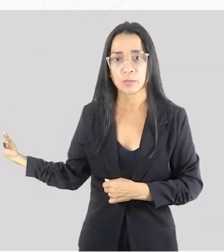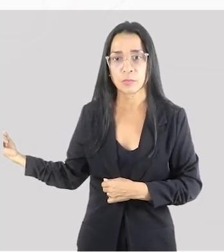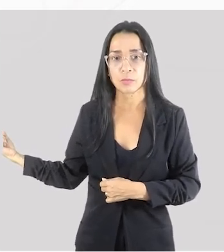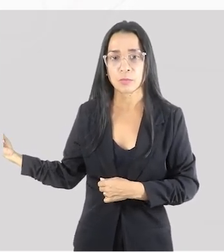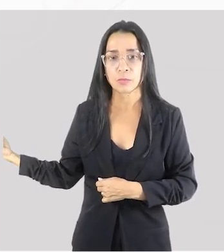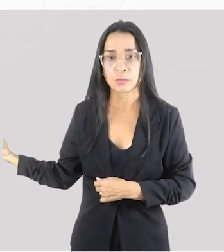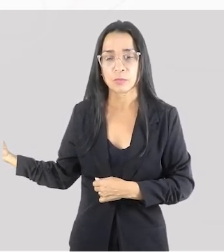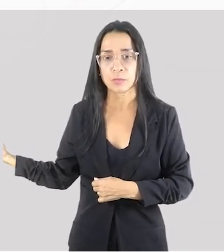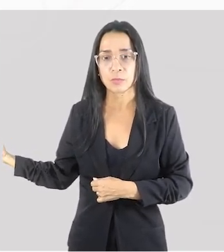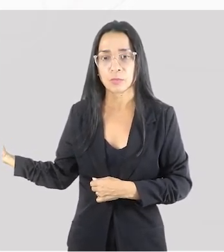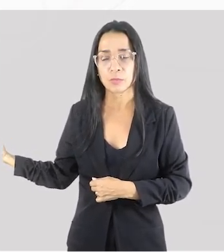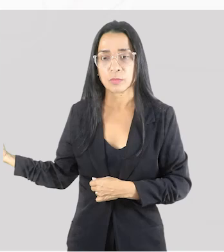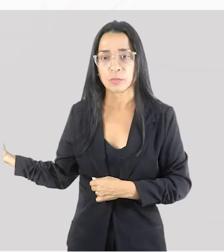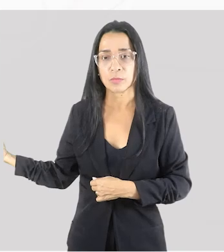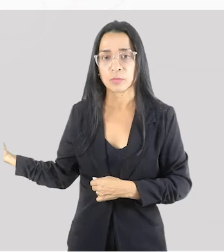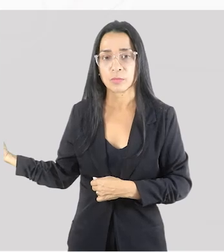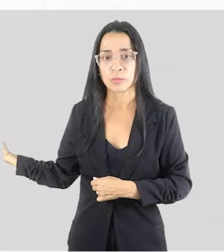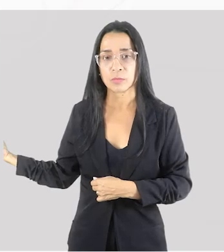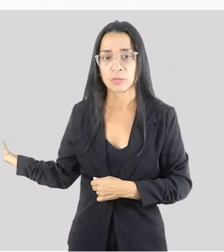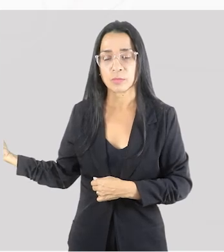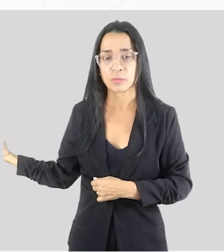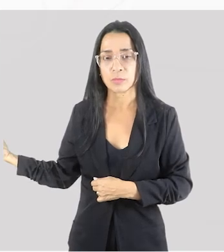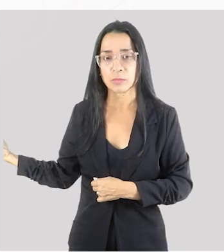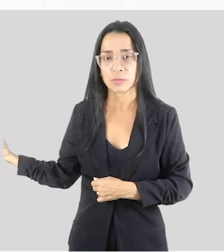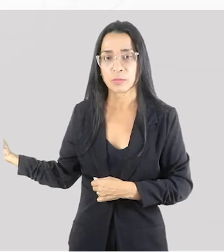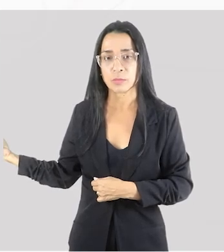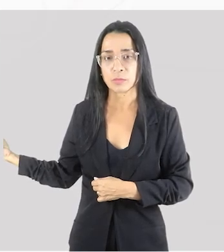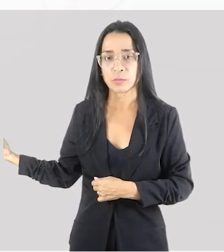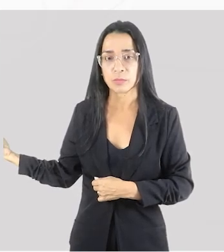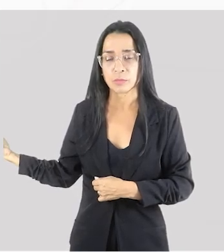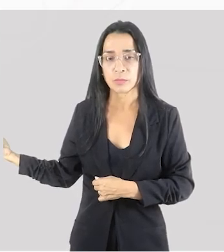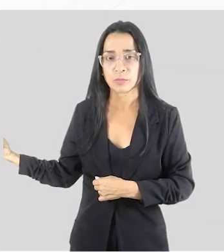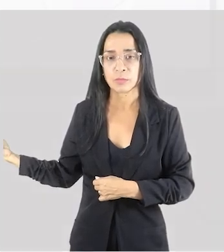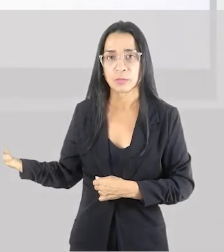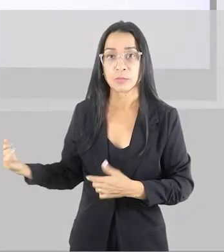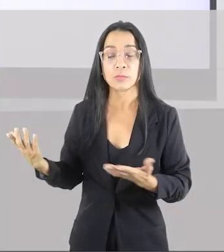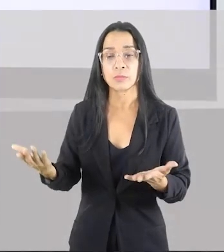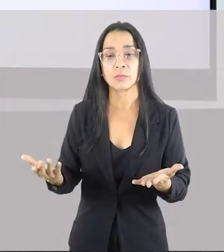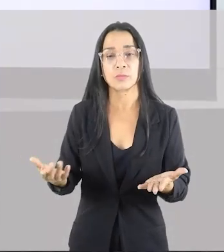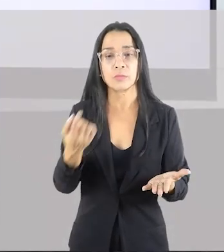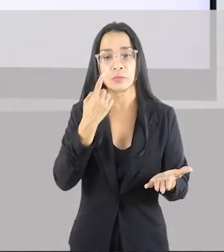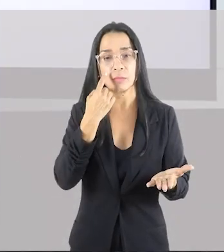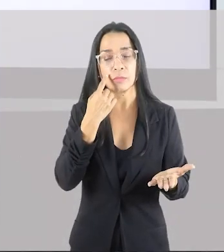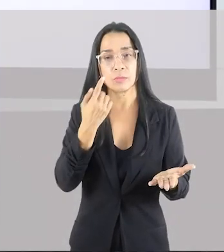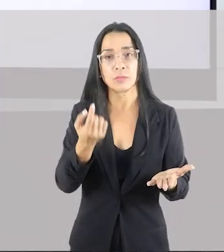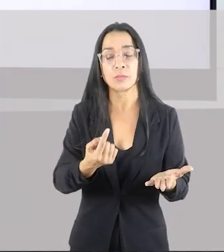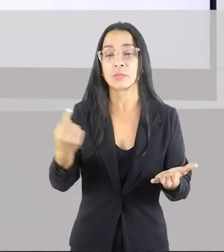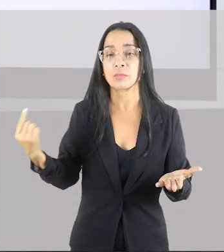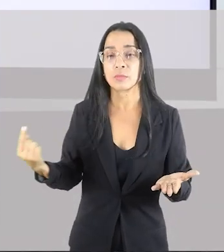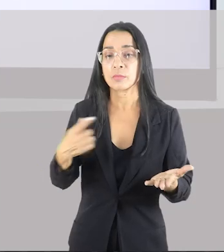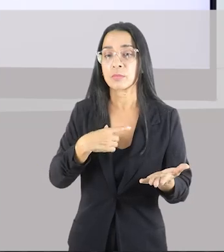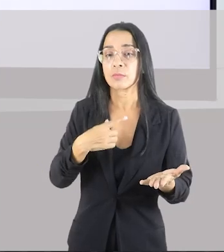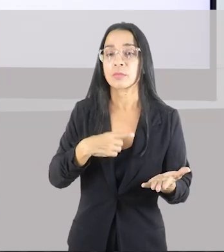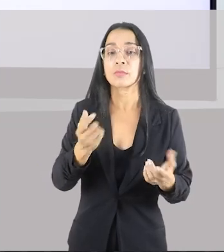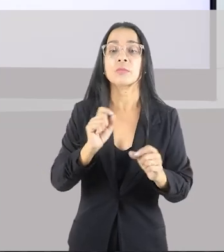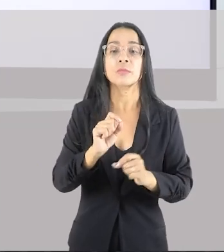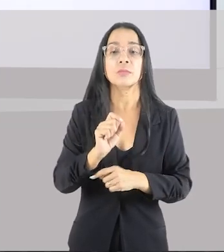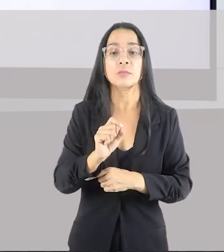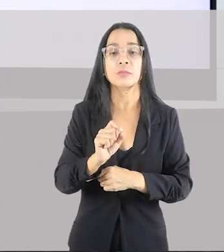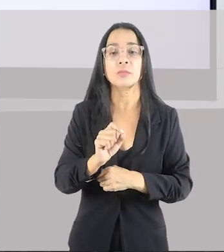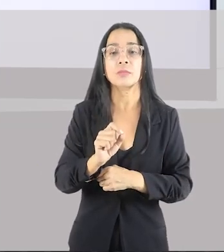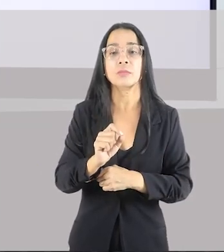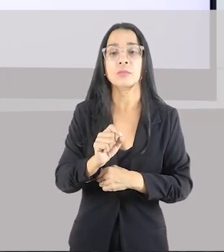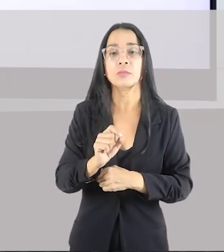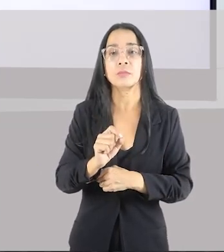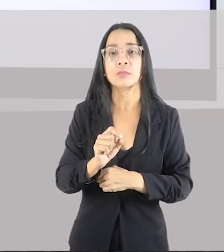a observação de efeitos transgeracionais se a mutação ocorrer onde? Gente, nesse caso, a gente tem que analisar que quanto